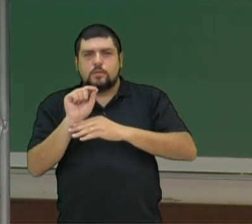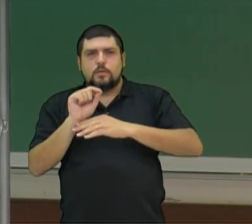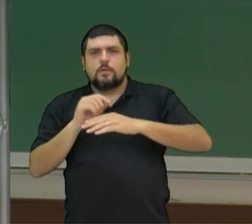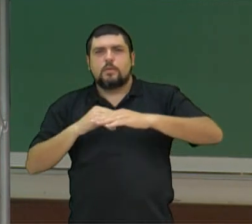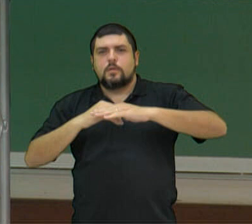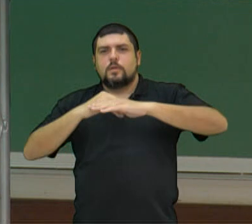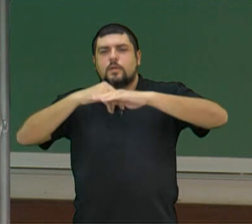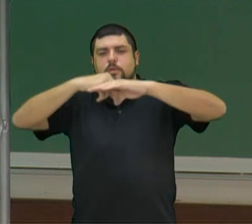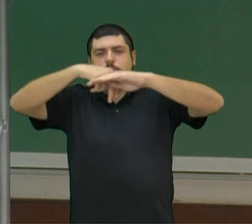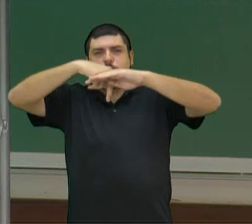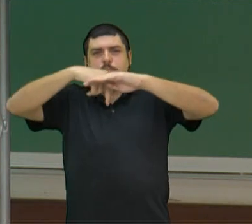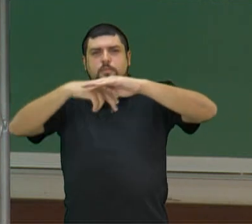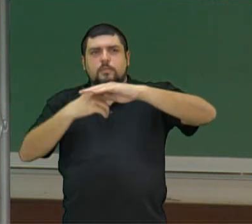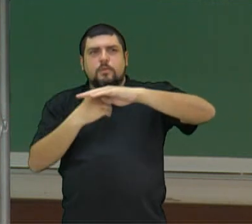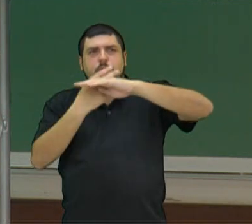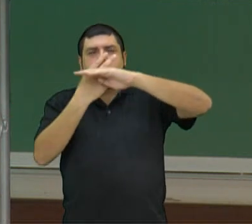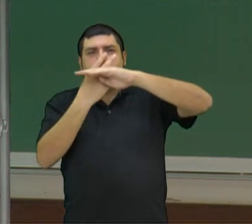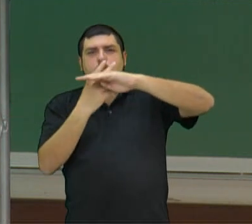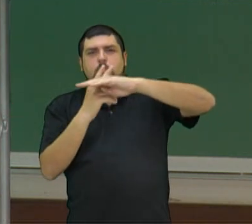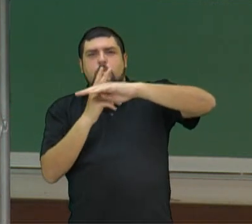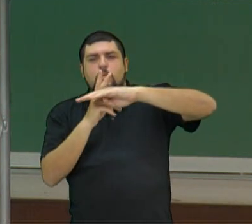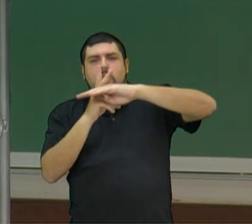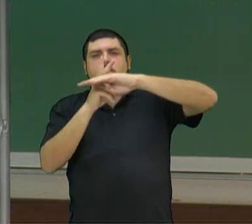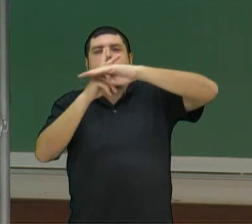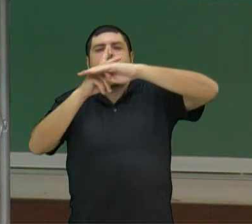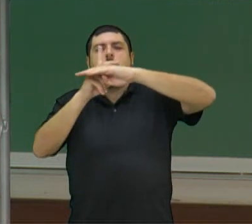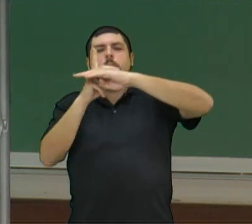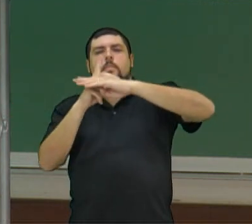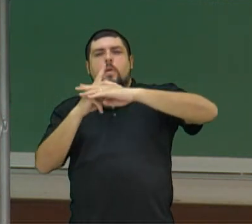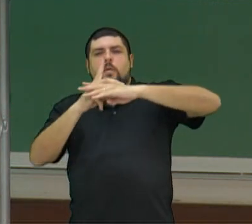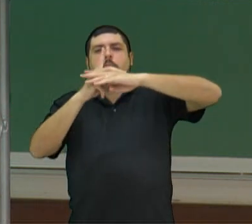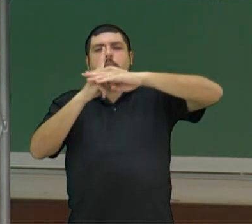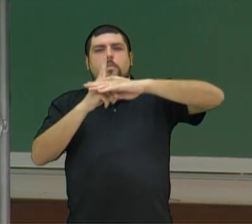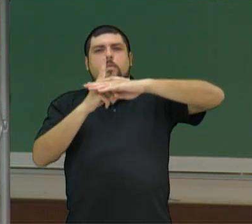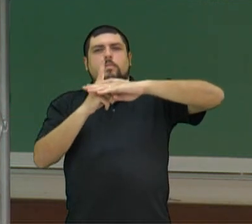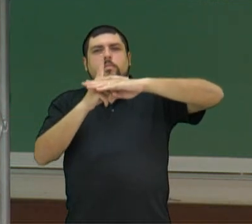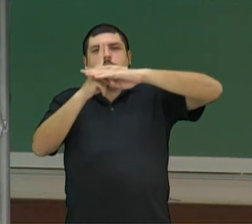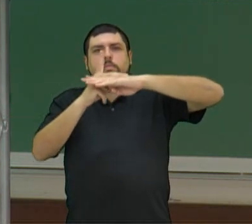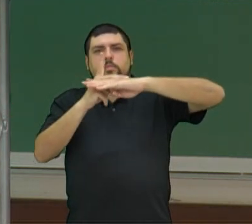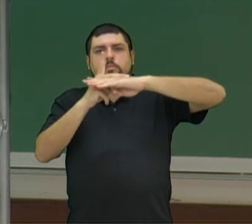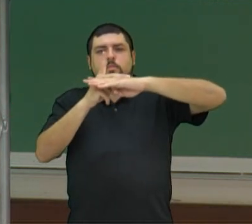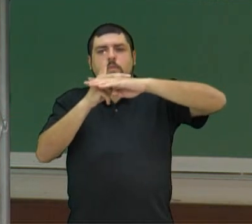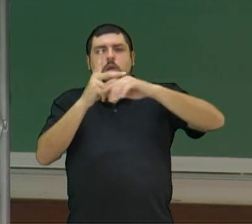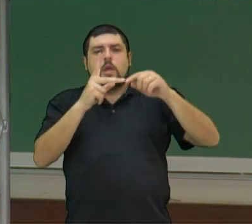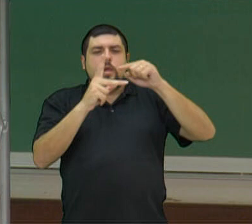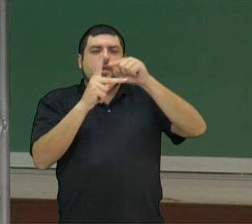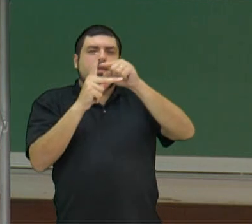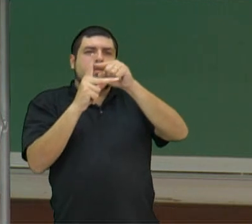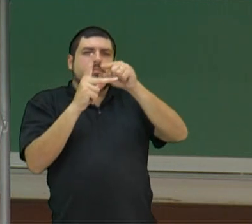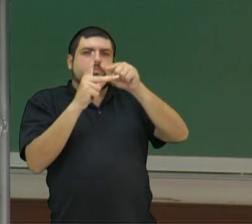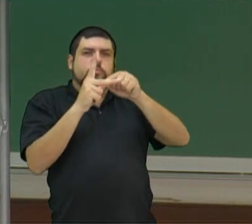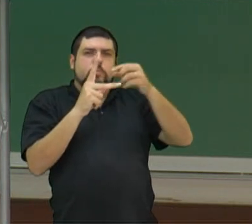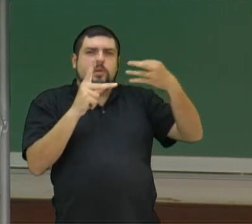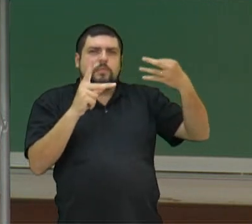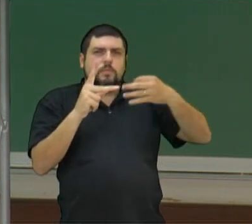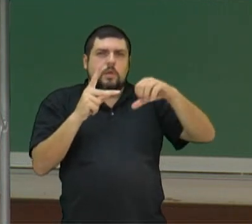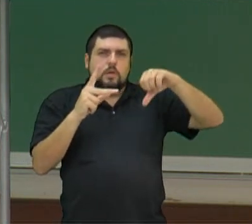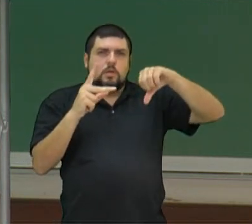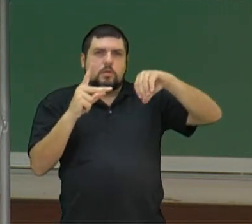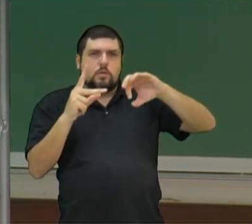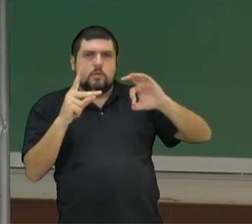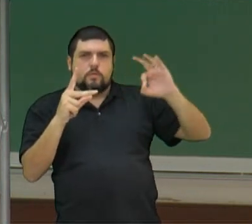água, a outra ela estende totalmente, formando um ângulo de 90 graus entre as pernas,